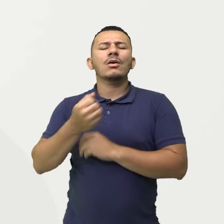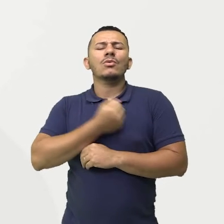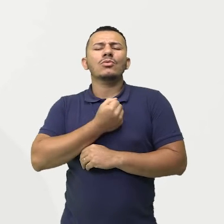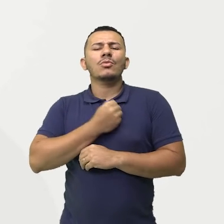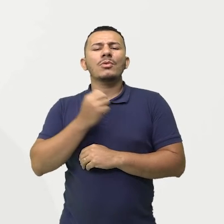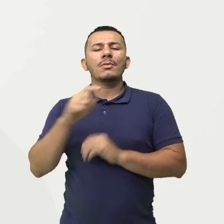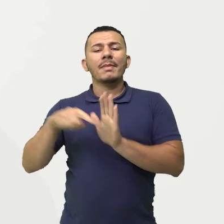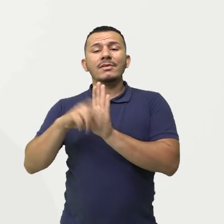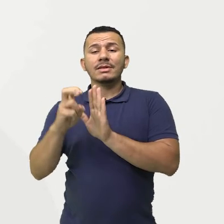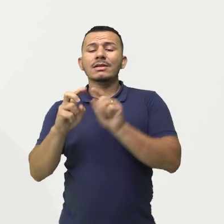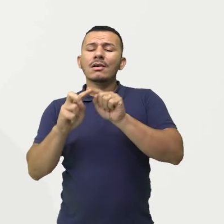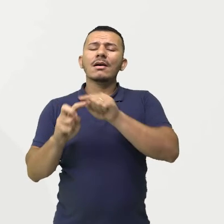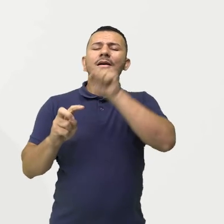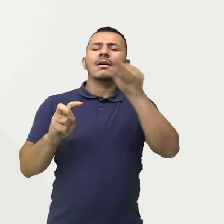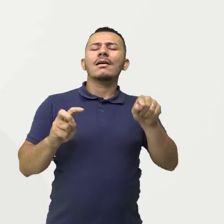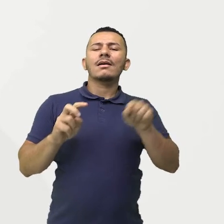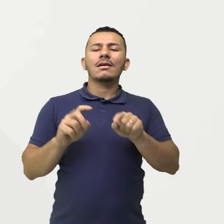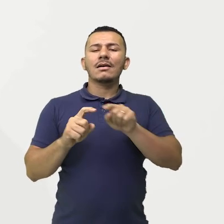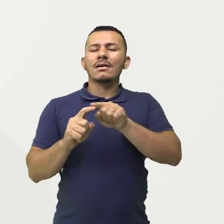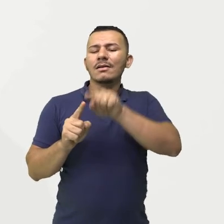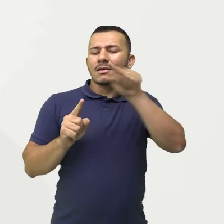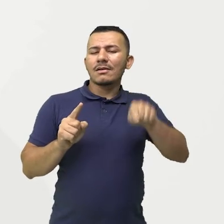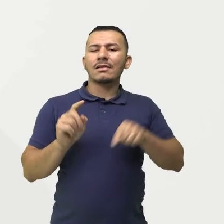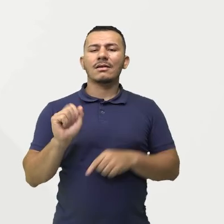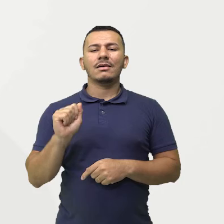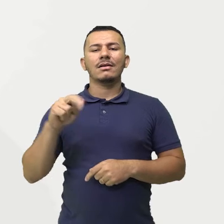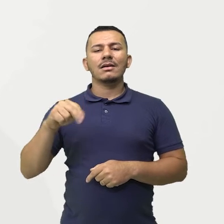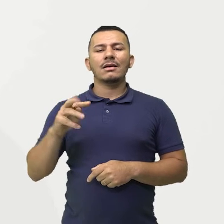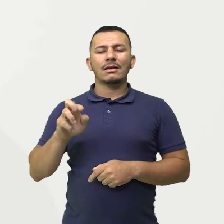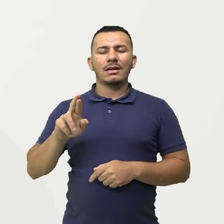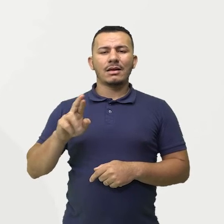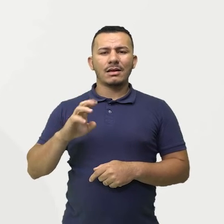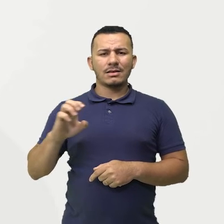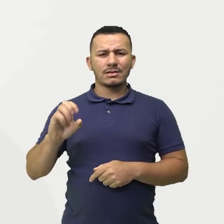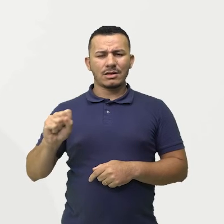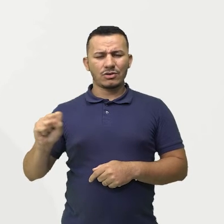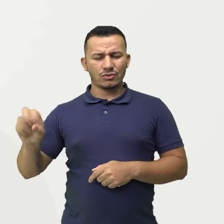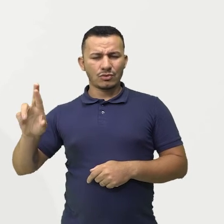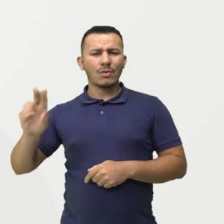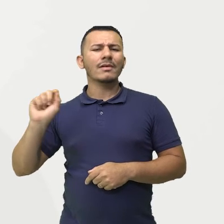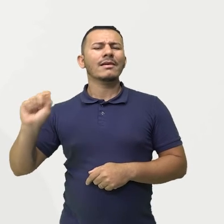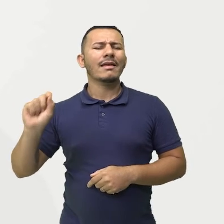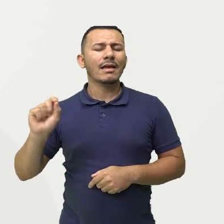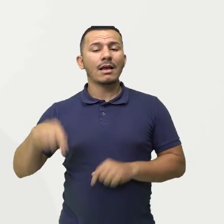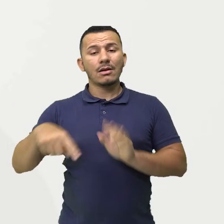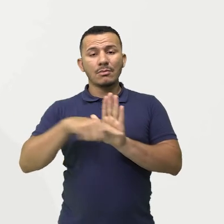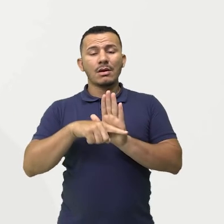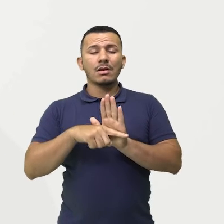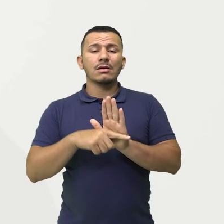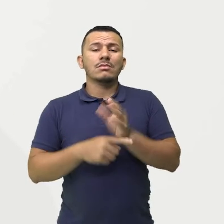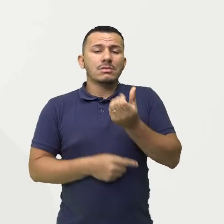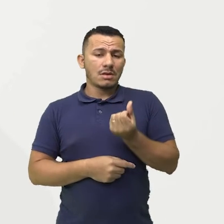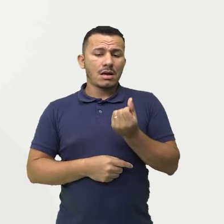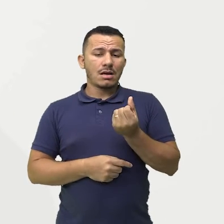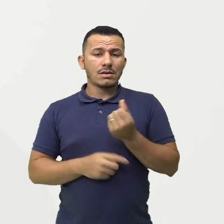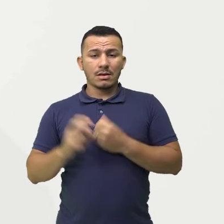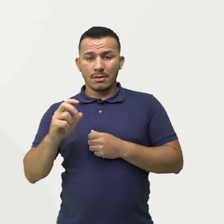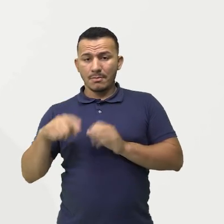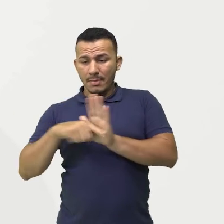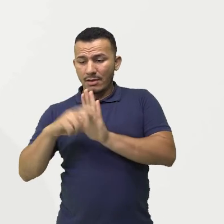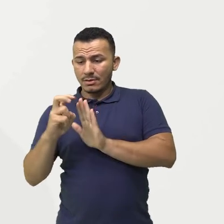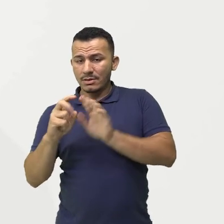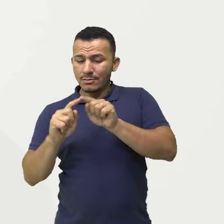menos 5? Aqui mesmo, aproveitando esse exemplo, o antecessor de menos 5 é o menos 6, é o que vem